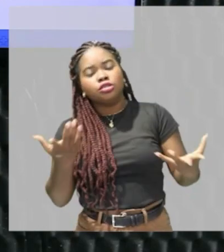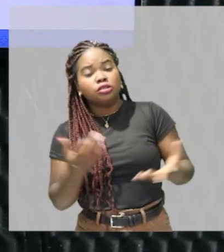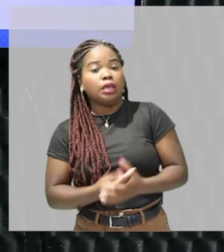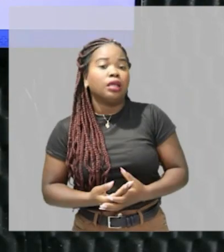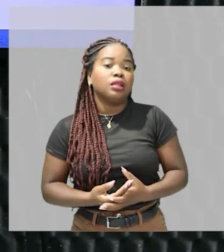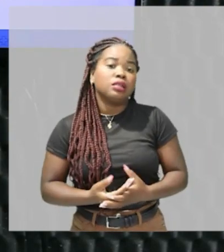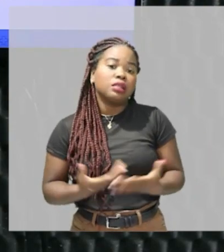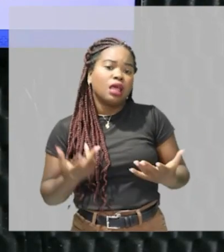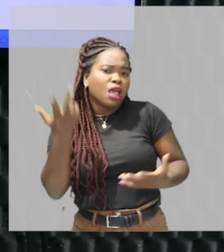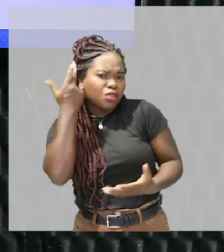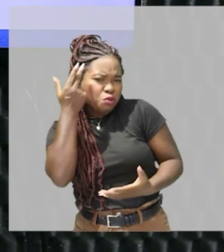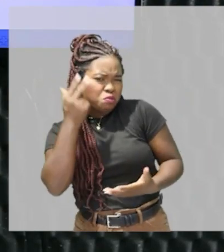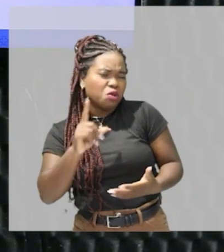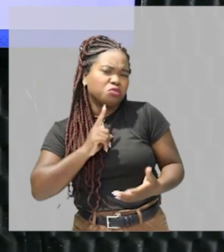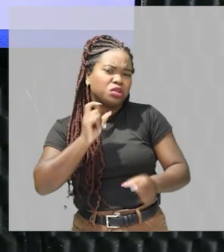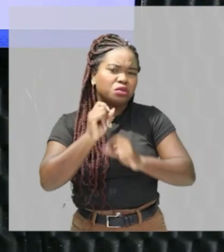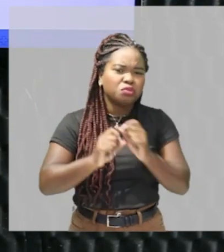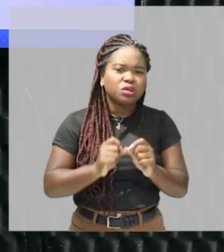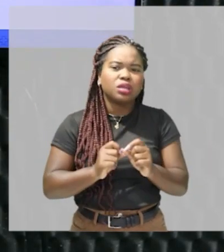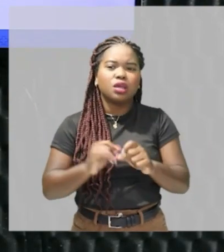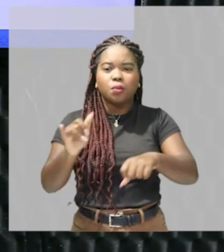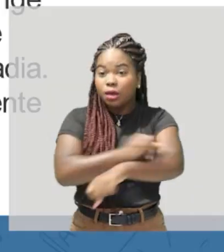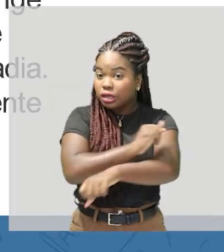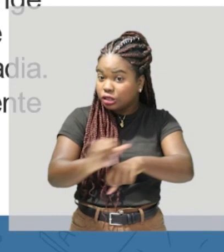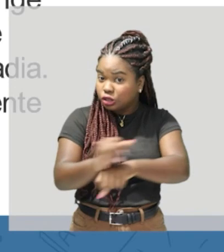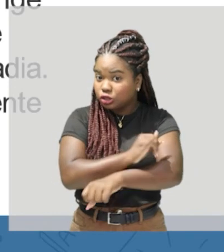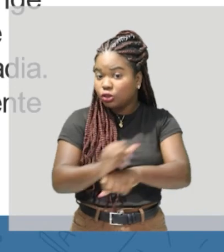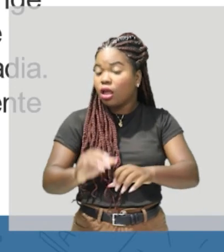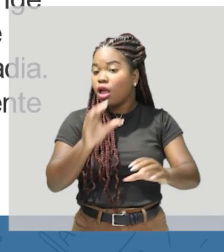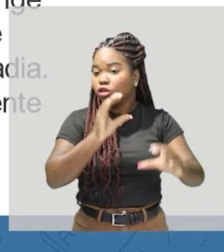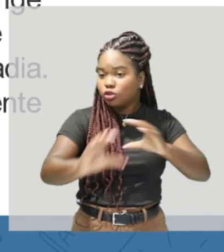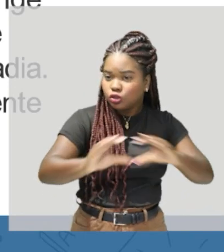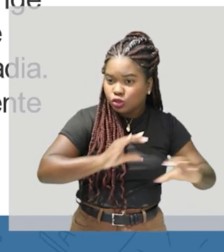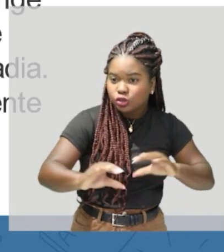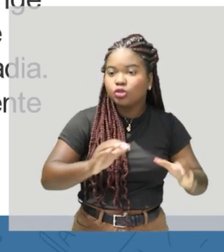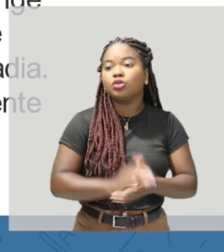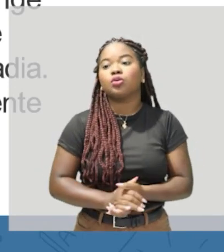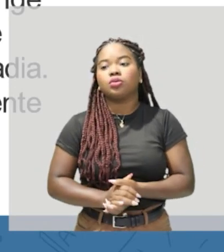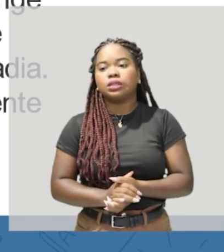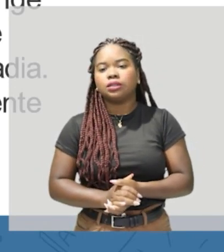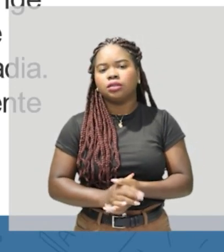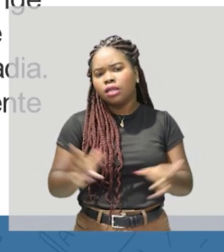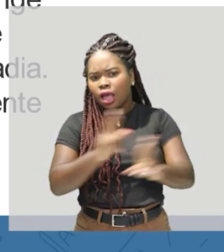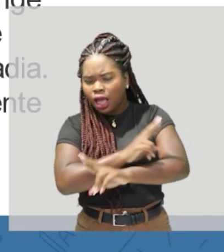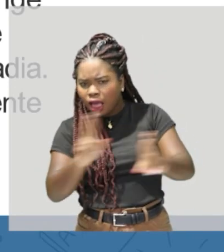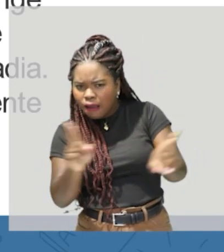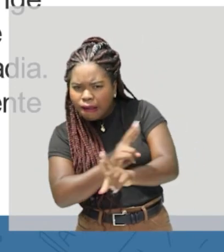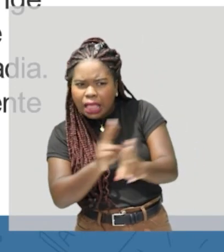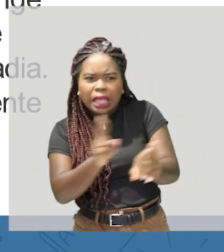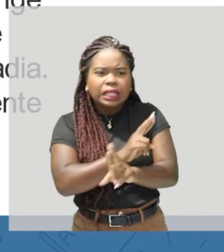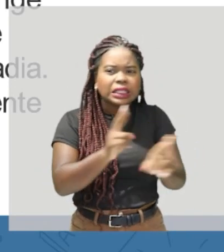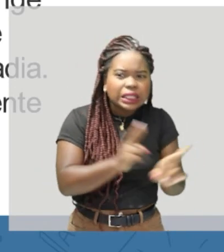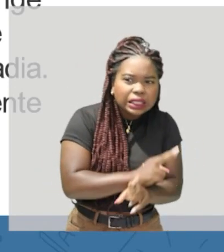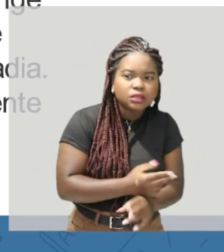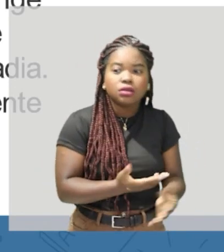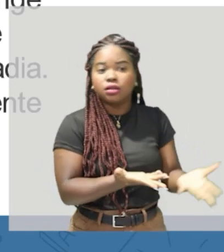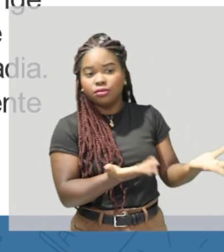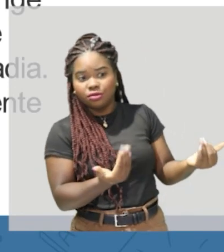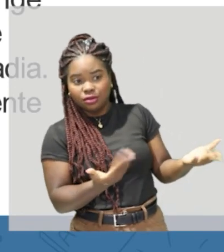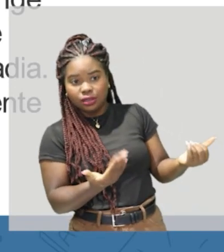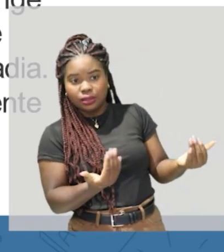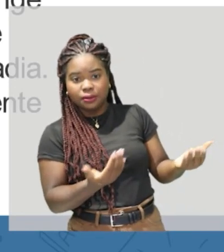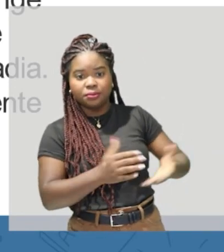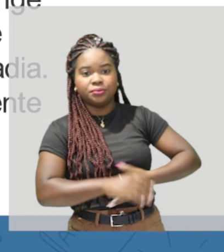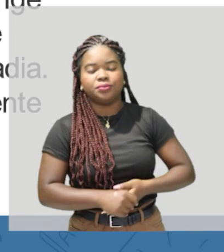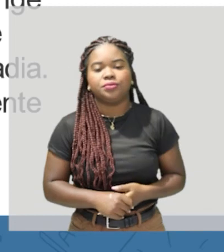veículo de comunicação associado às camadas mais jovens da população, embora não exclusivamente a